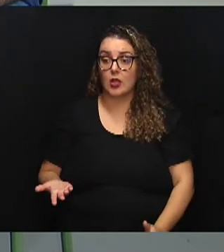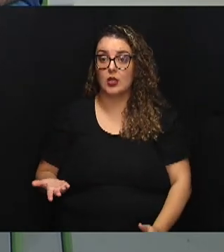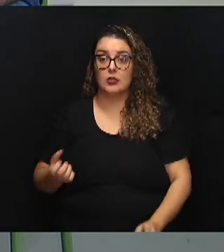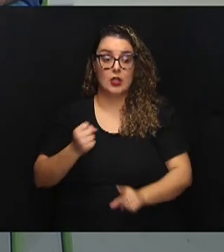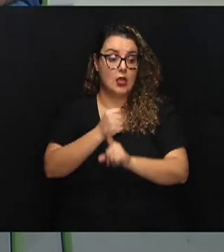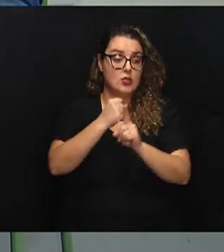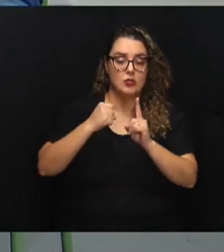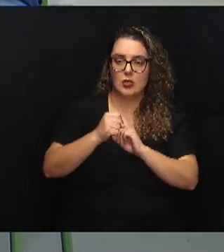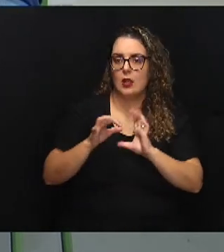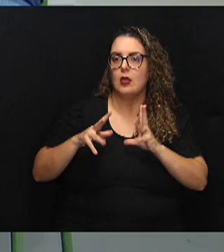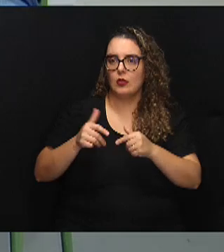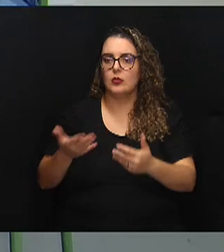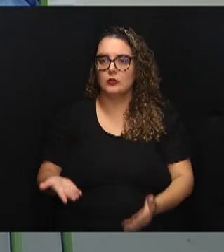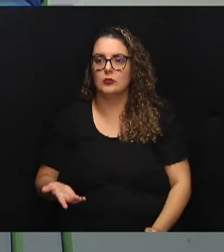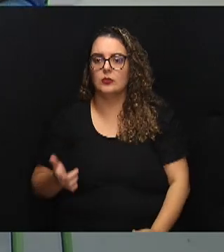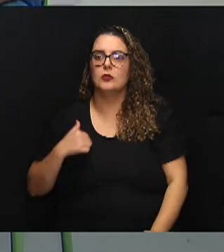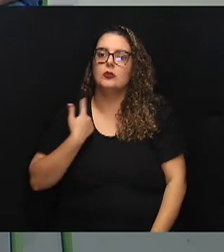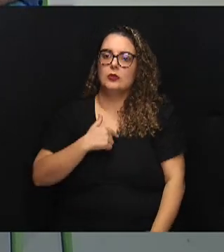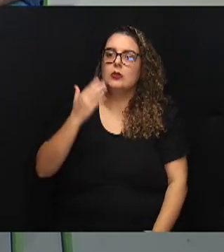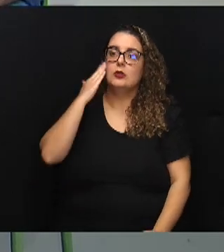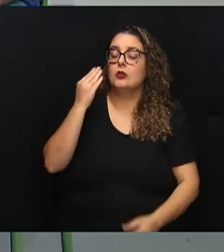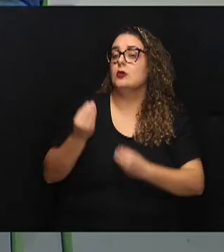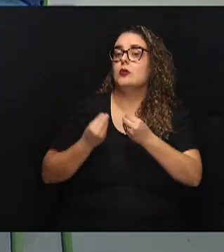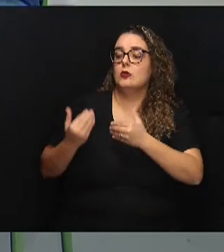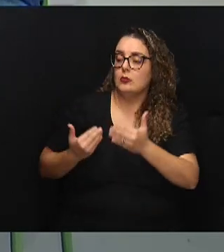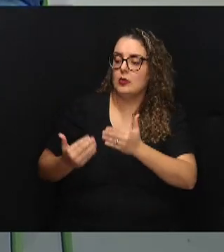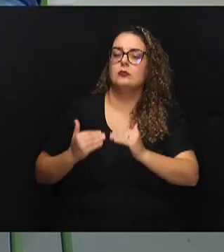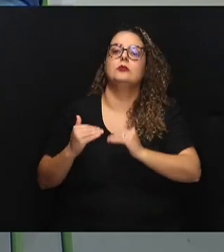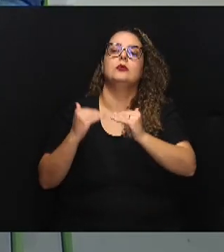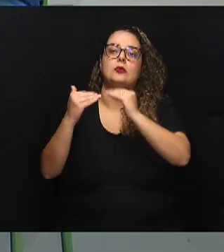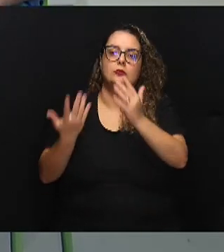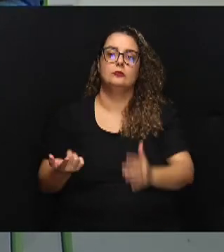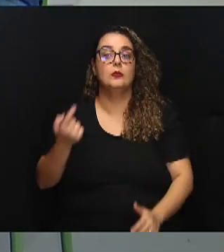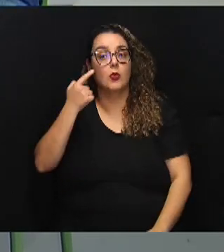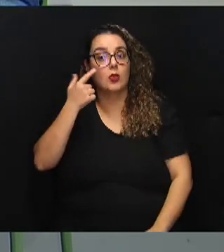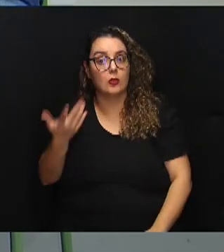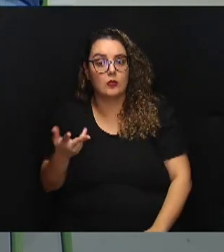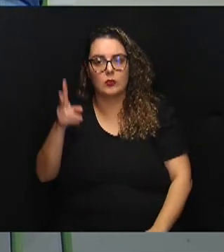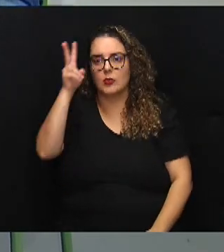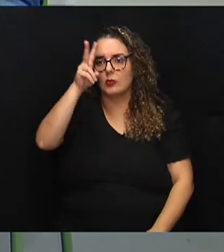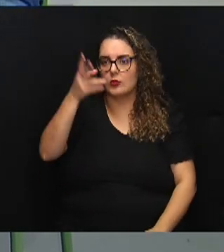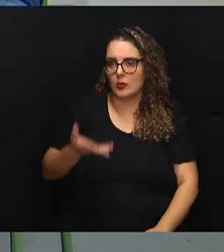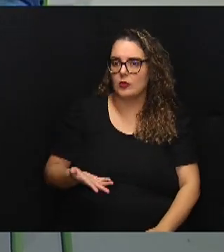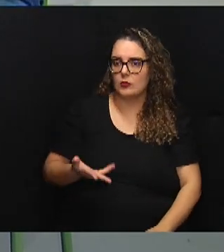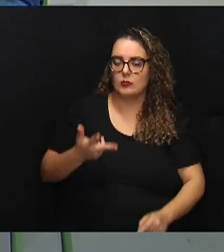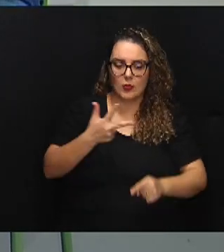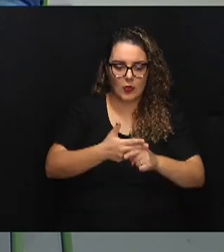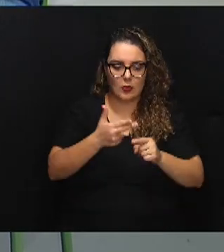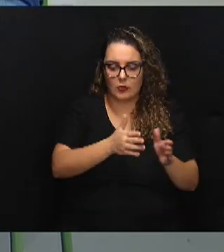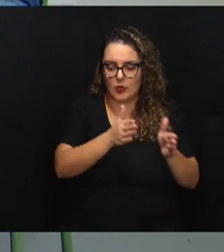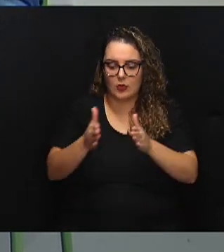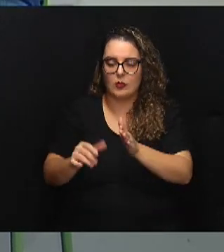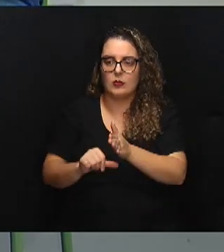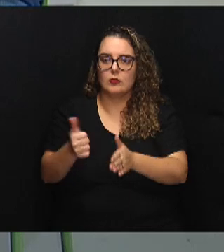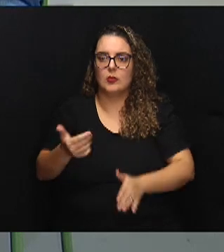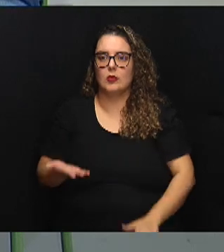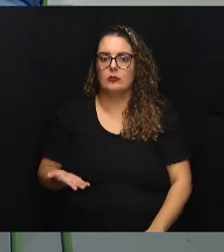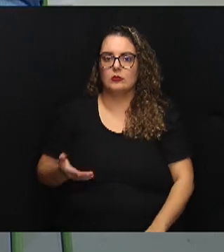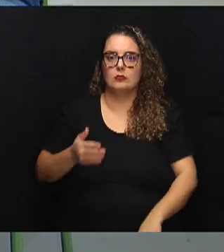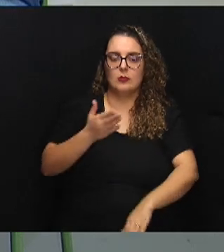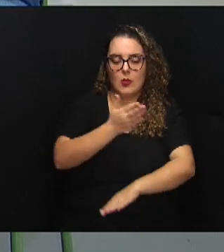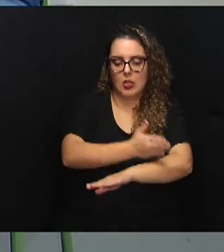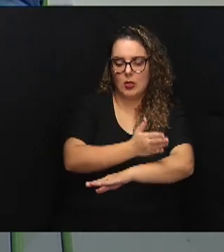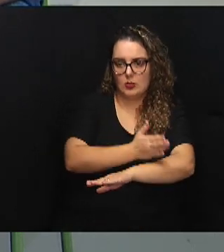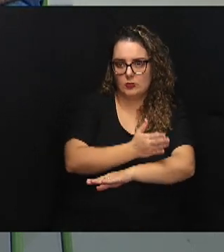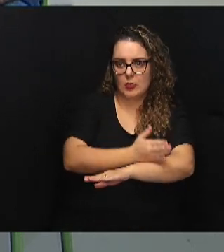sociedade como um todo, a gente tem que entender como que isso foi sendo construído. E aí, pensando para a história, o recorte inicial é ali a Idade Moderna,